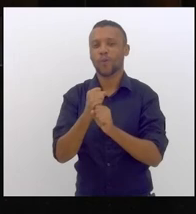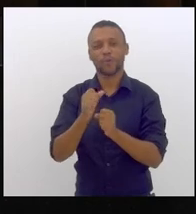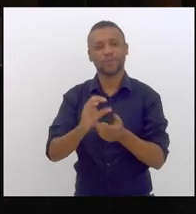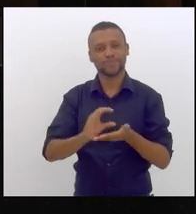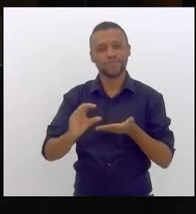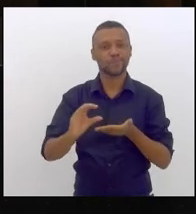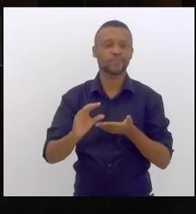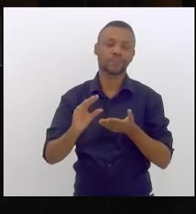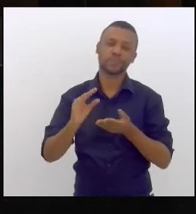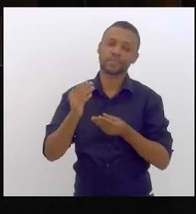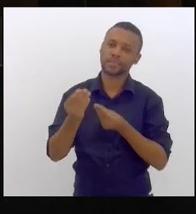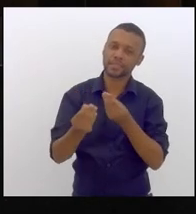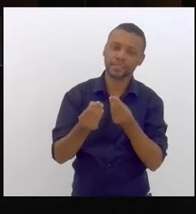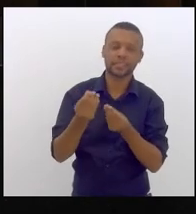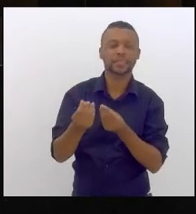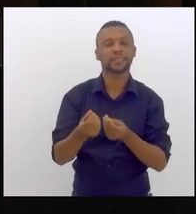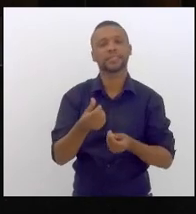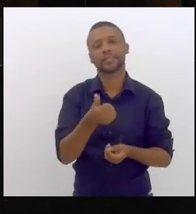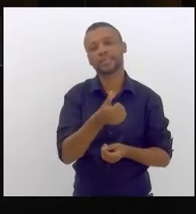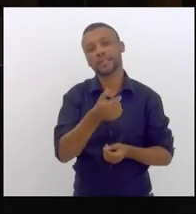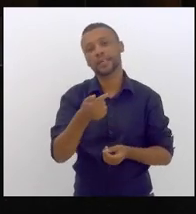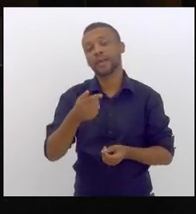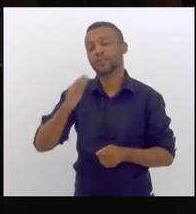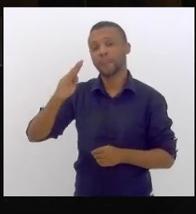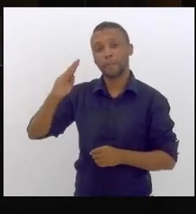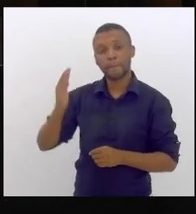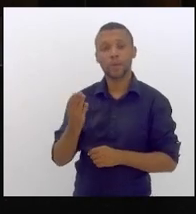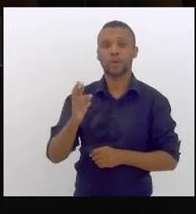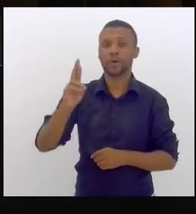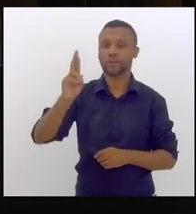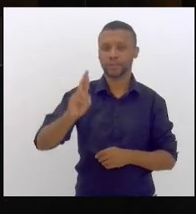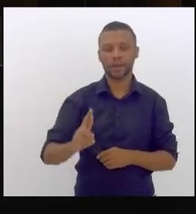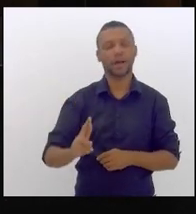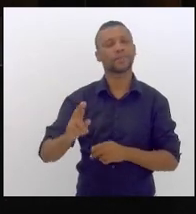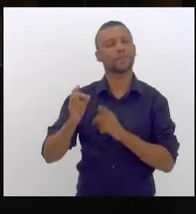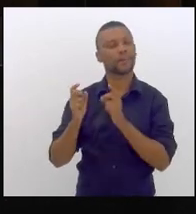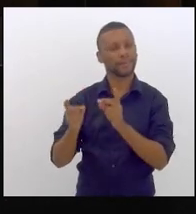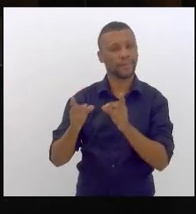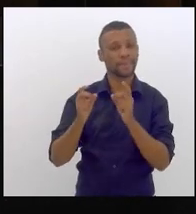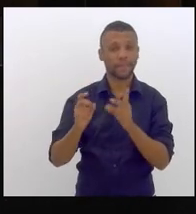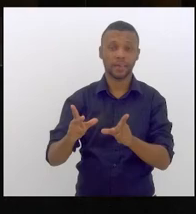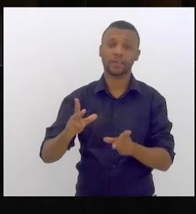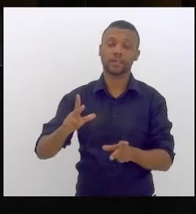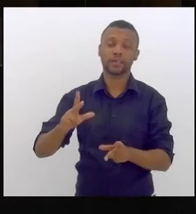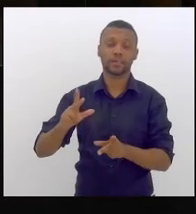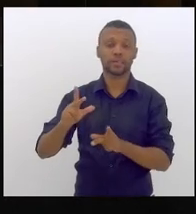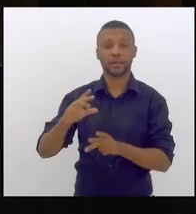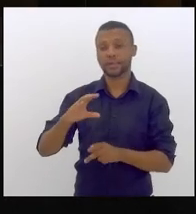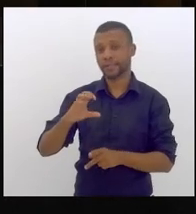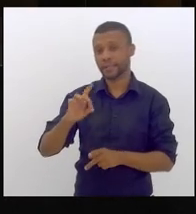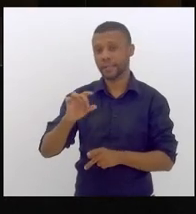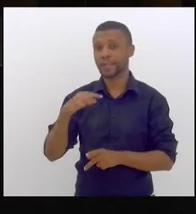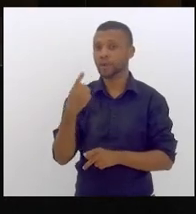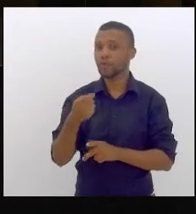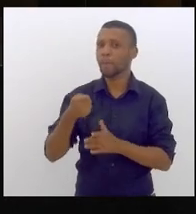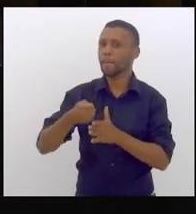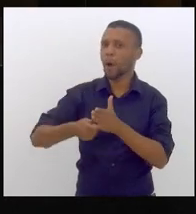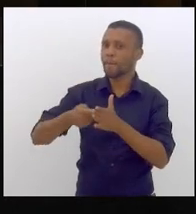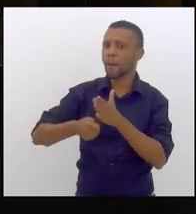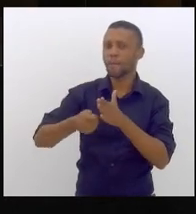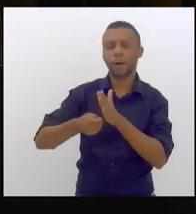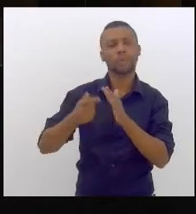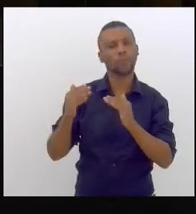chega a uma monta de 17 bilhões da privatização da cidade, que também lutamos nessa casa